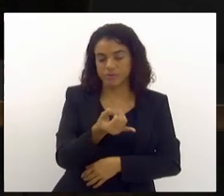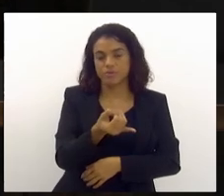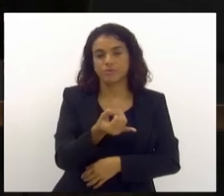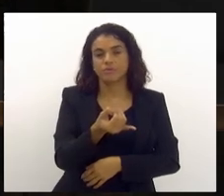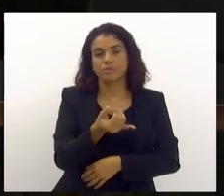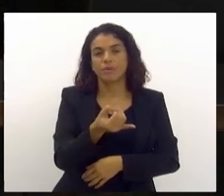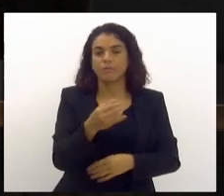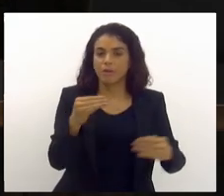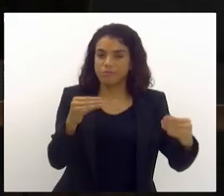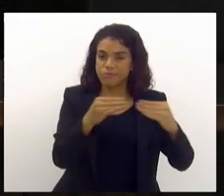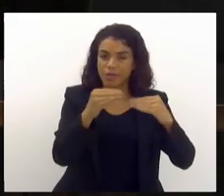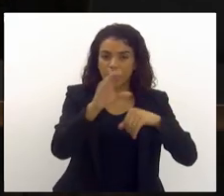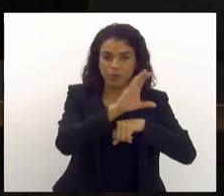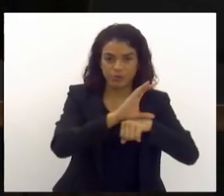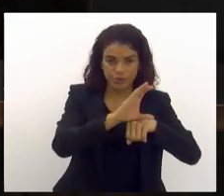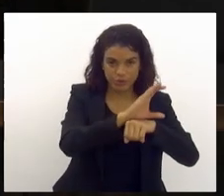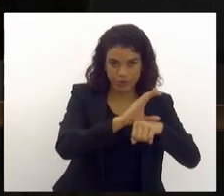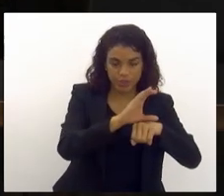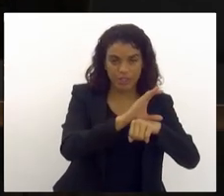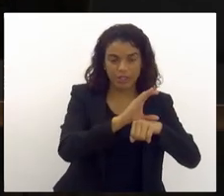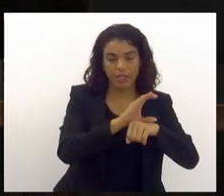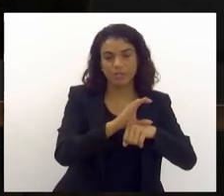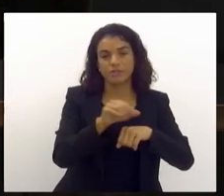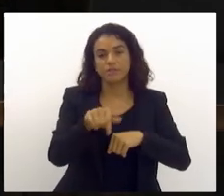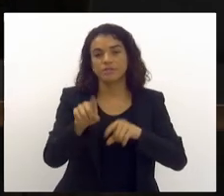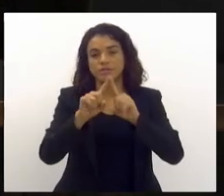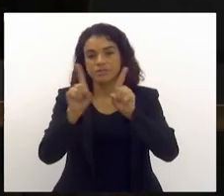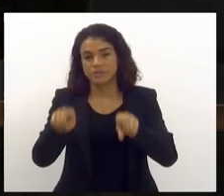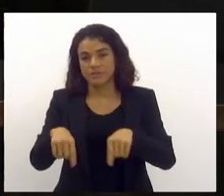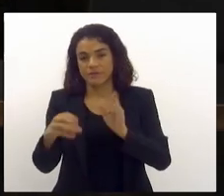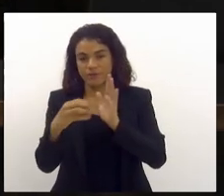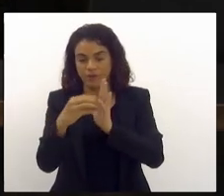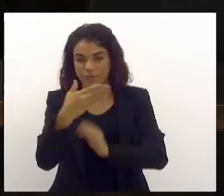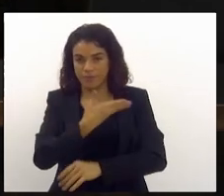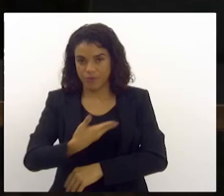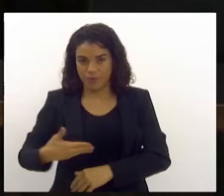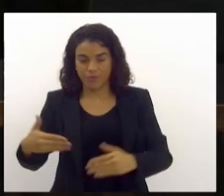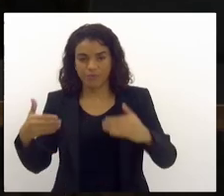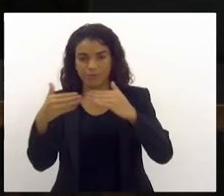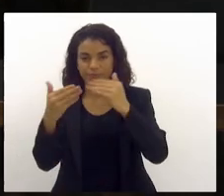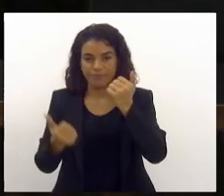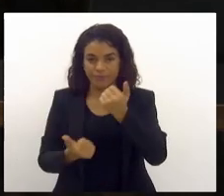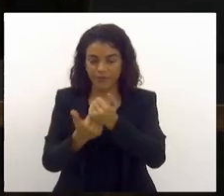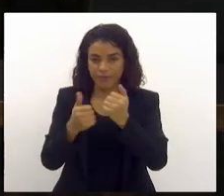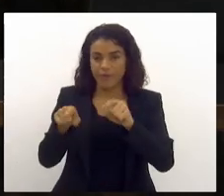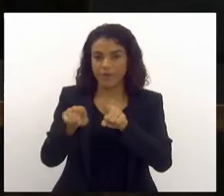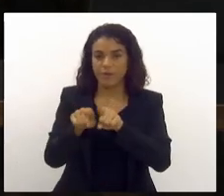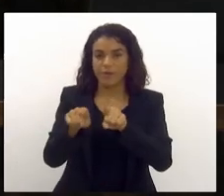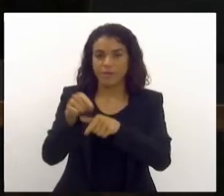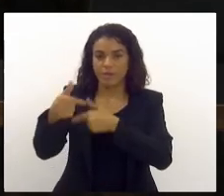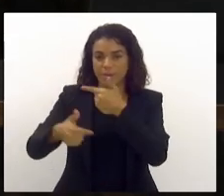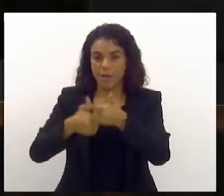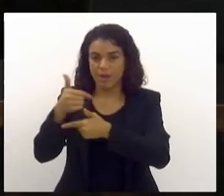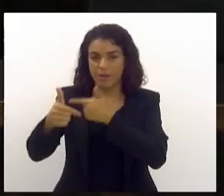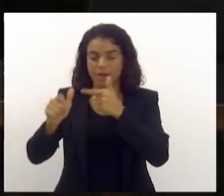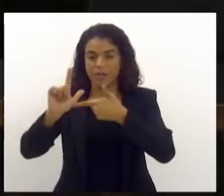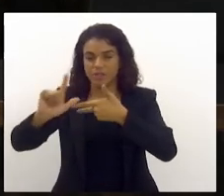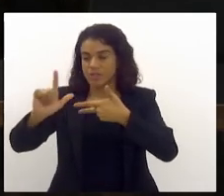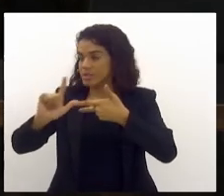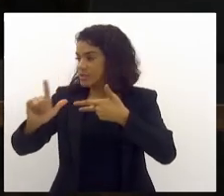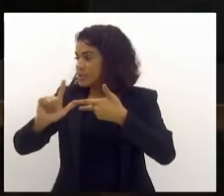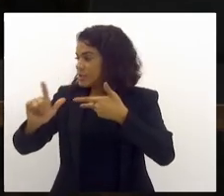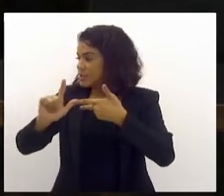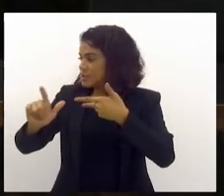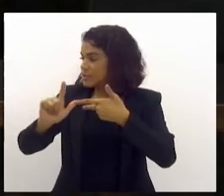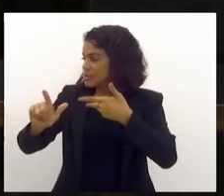pela Constitucionalidade, de Servidores Públicos, favorável, de Trabalho, Legislação Social e